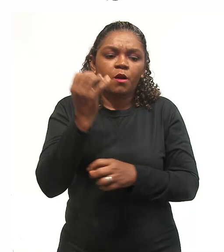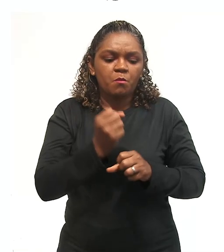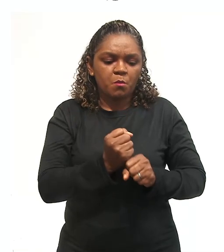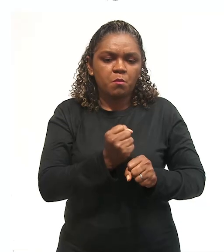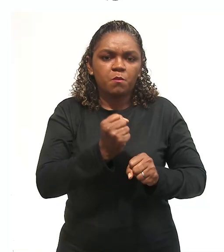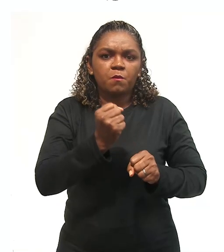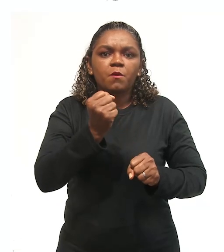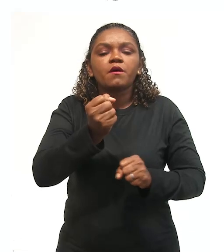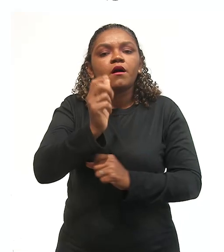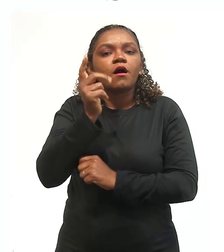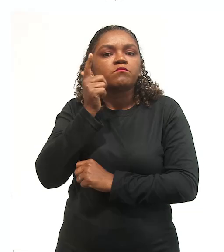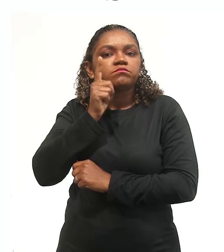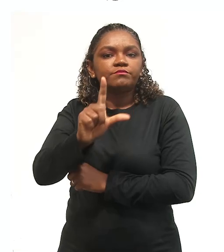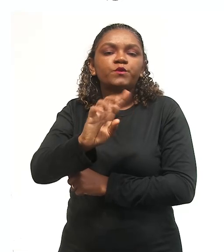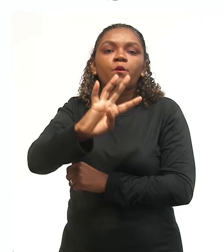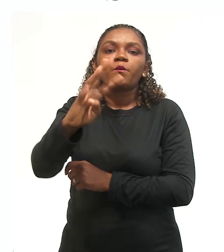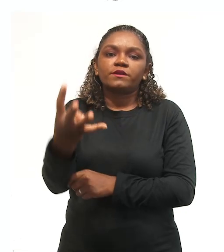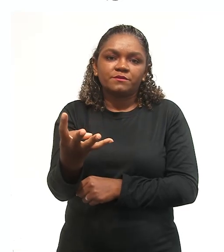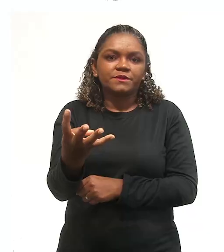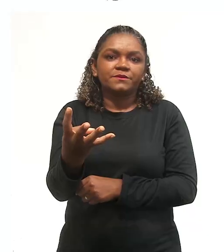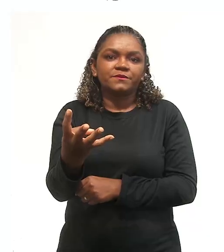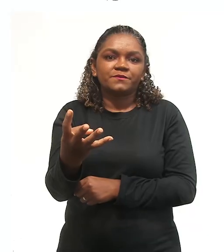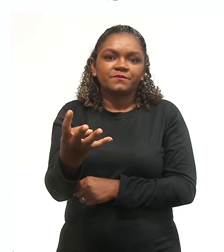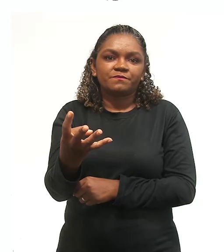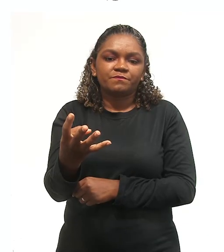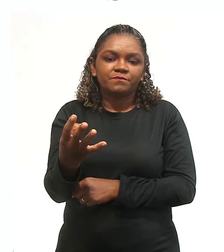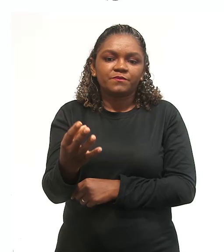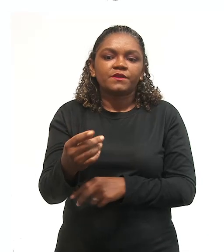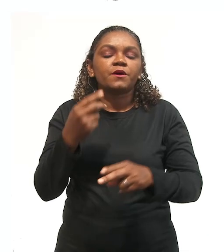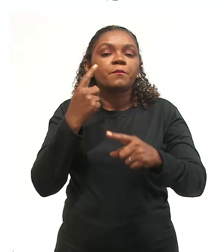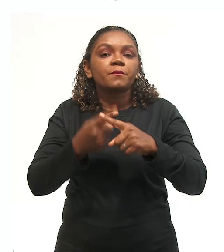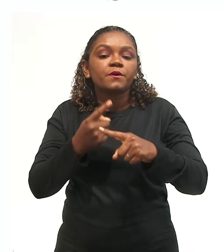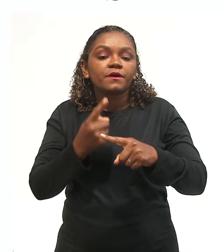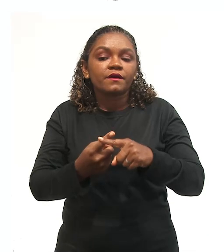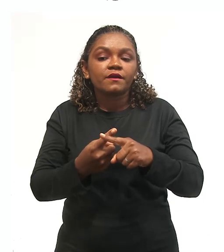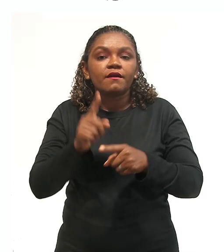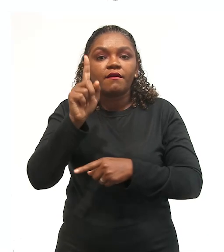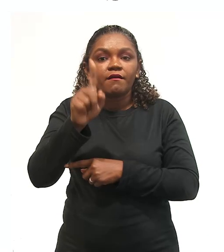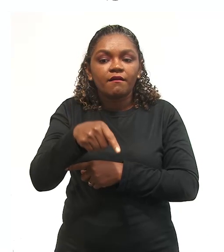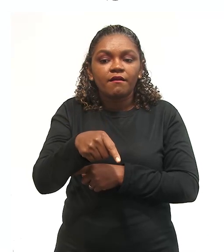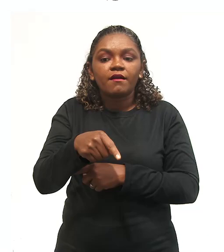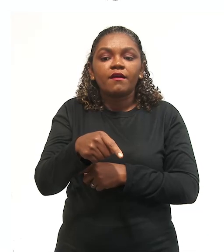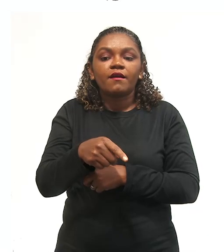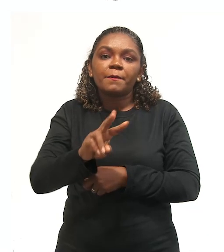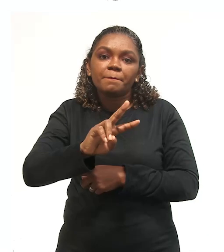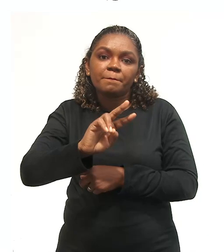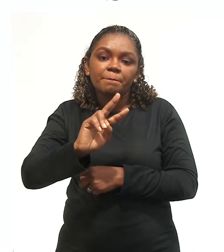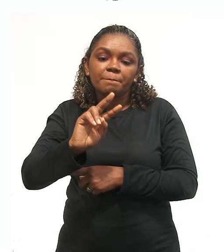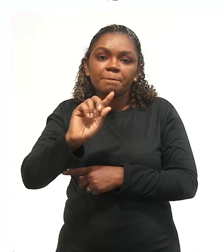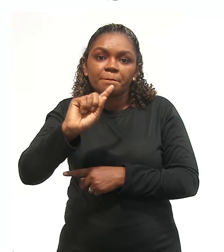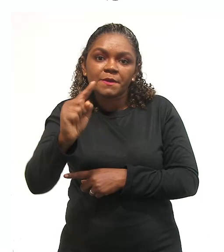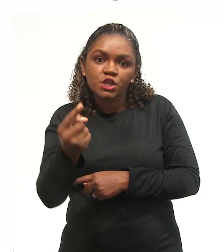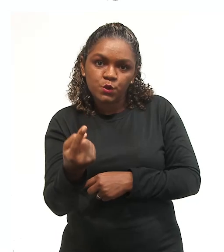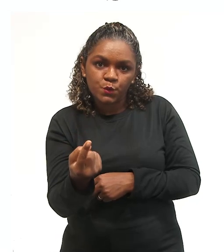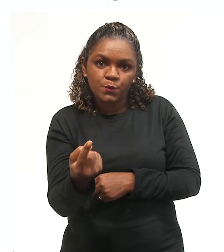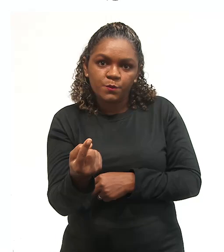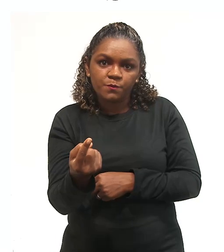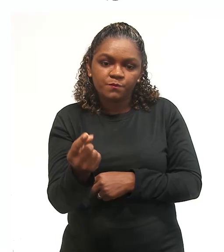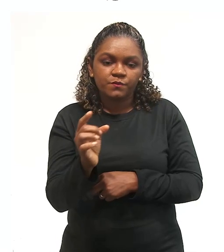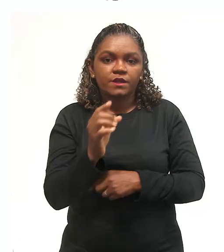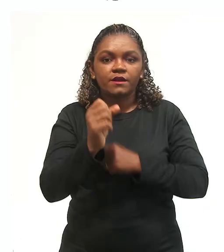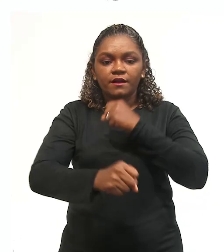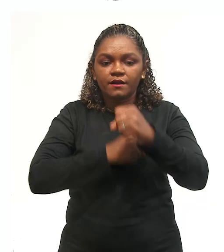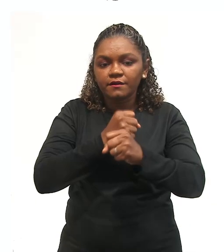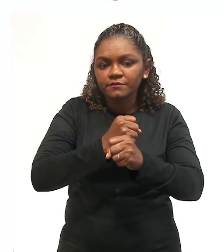durante 4 anos, né? A cada ano tinha esse juro. Então, esse juro equivalia a